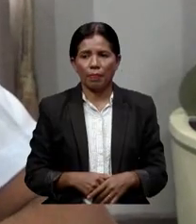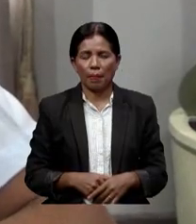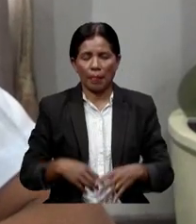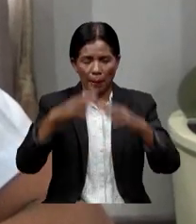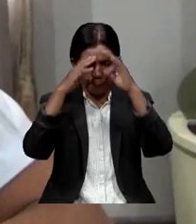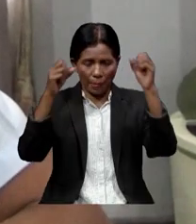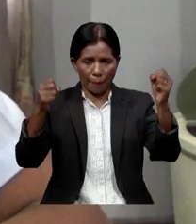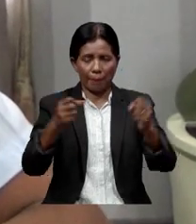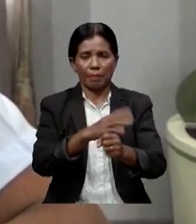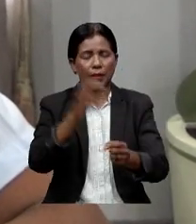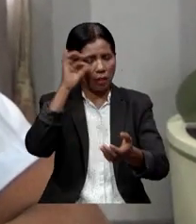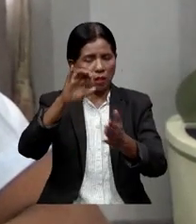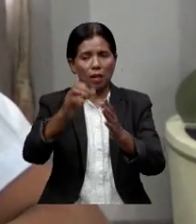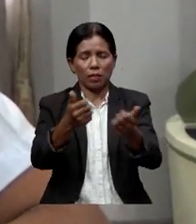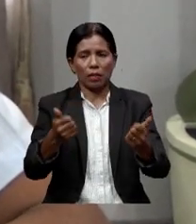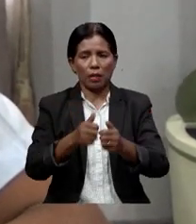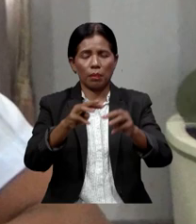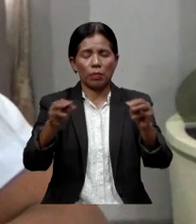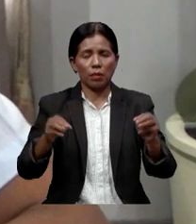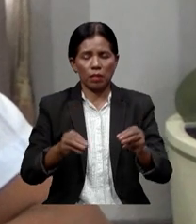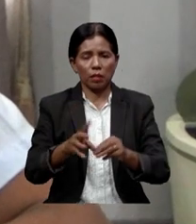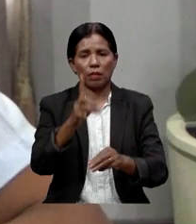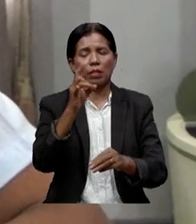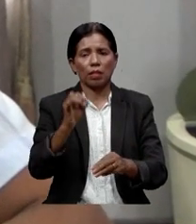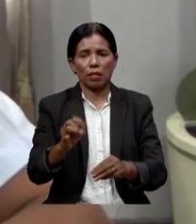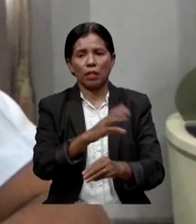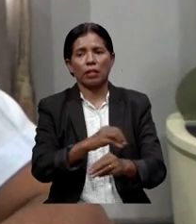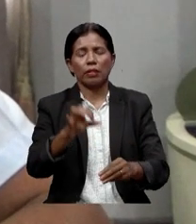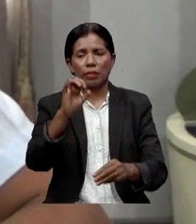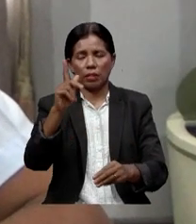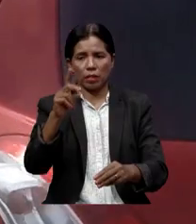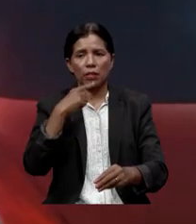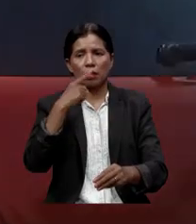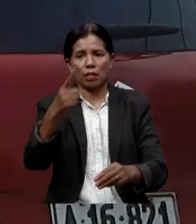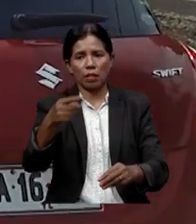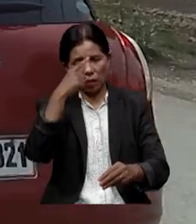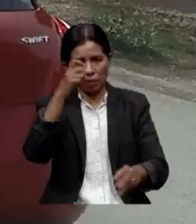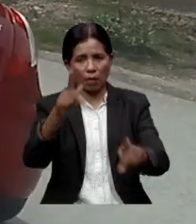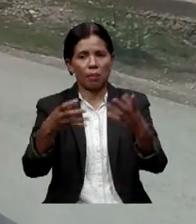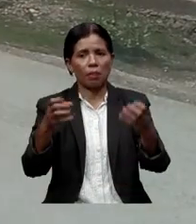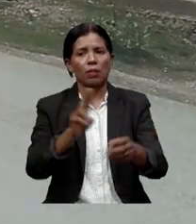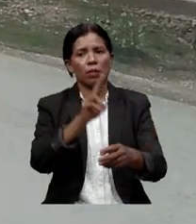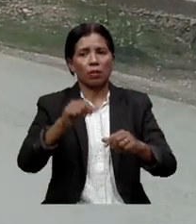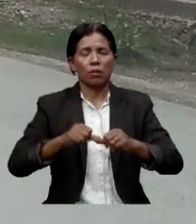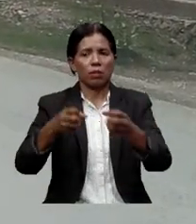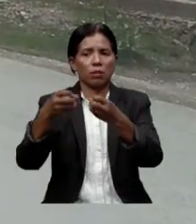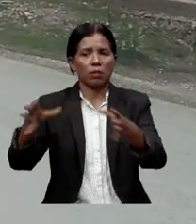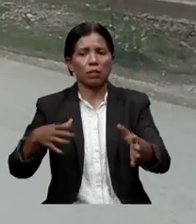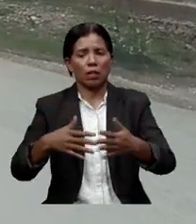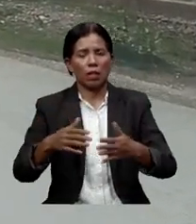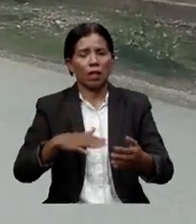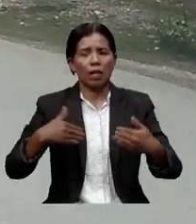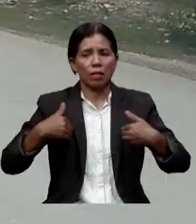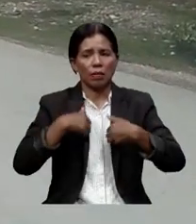Presidente interino atual, secretário da Autoridade do município de Dili, Francisco dos Santos, a tua questão, né? Tamba comunidade Bara continua a rústica animal ao livre e